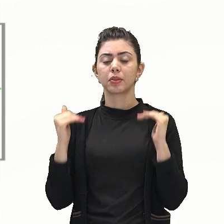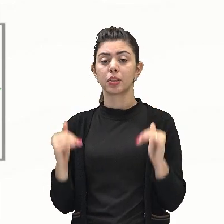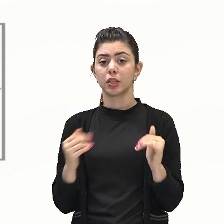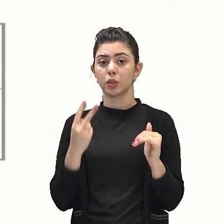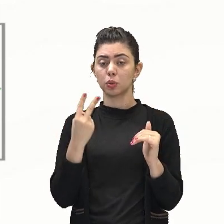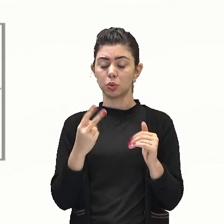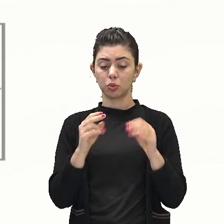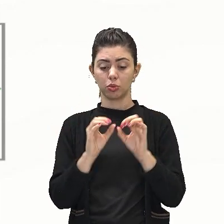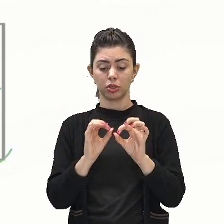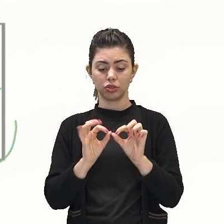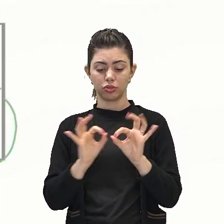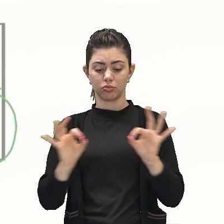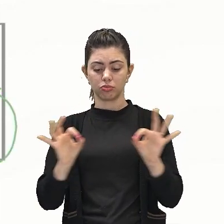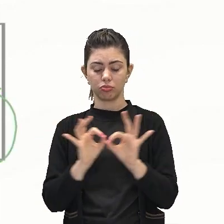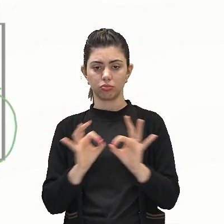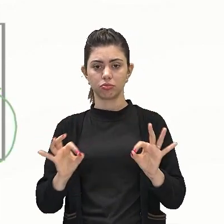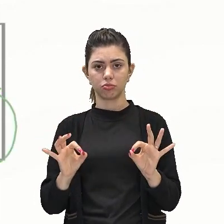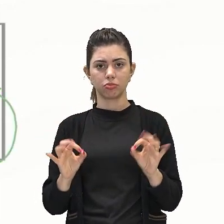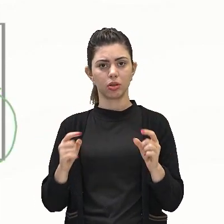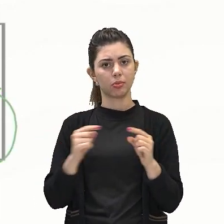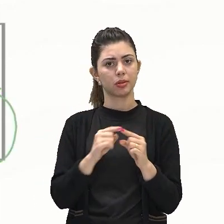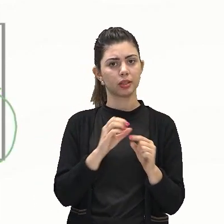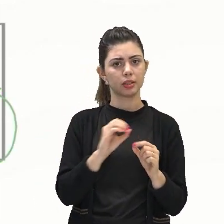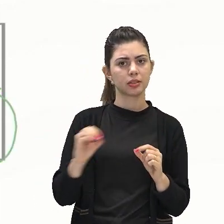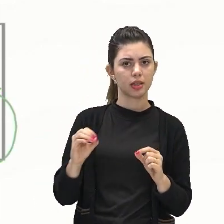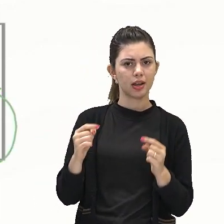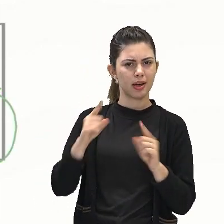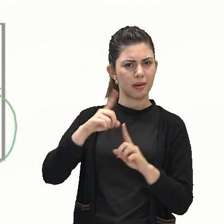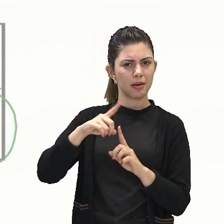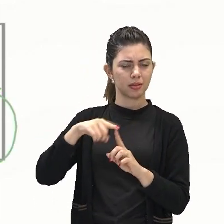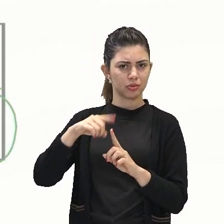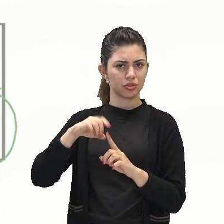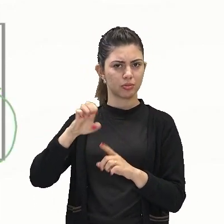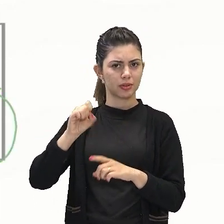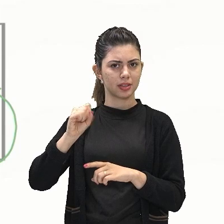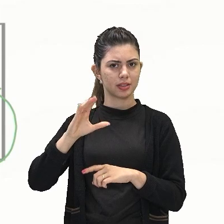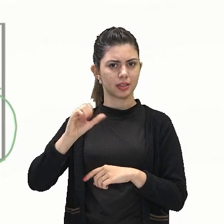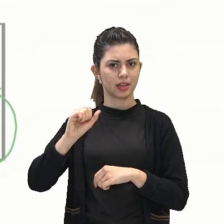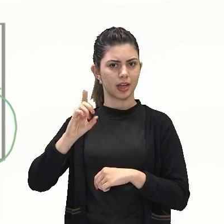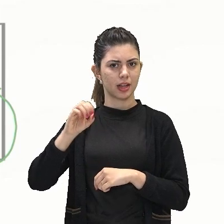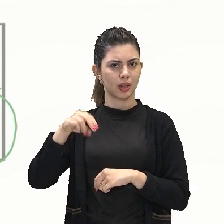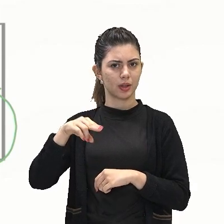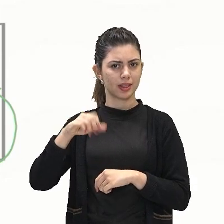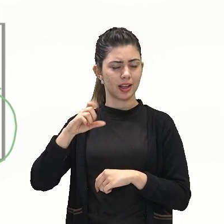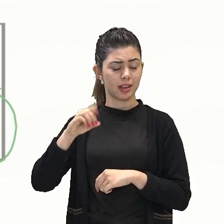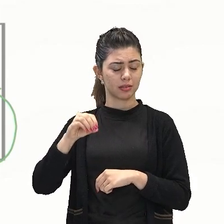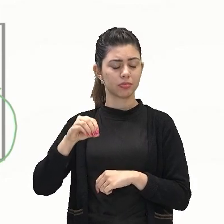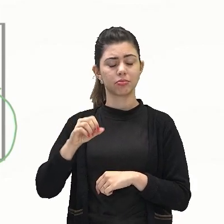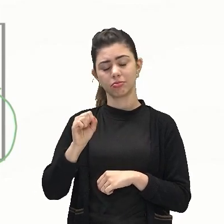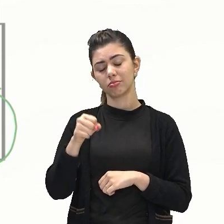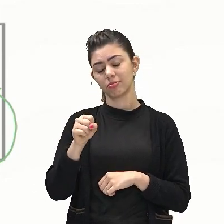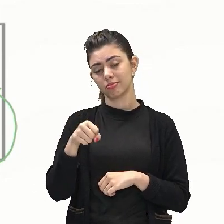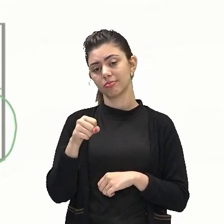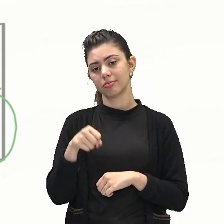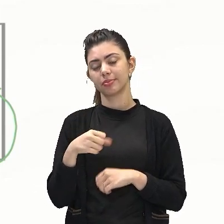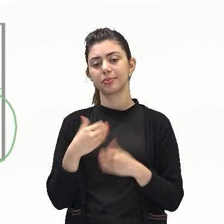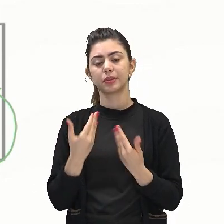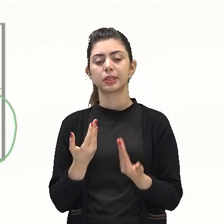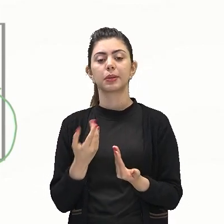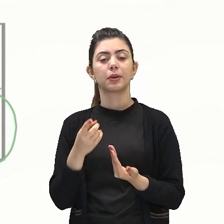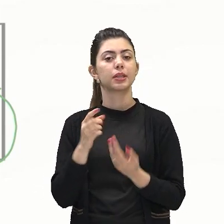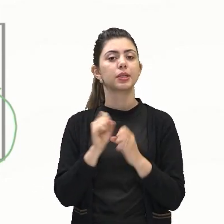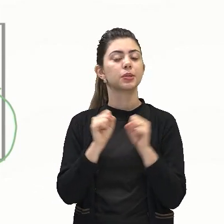linhas ficaram 0. Ainda assim está escalonado? Sim. Ok? Porque o que vai me dizer quando o sistema